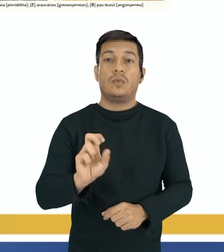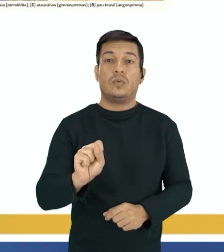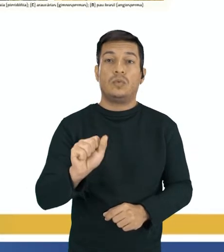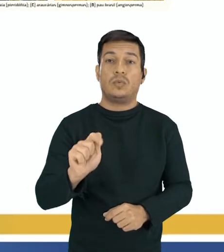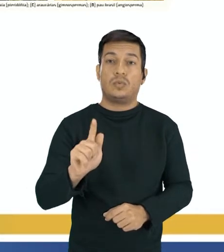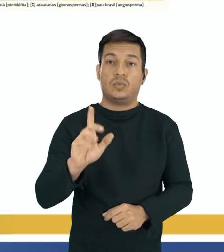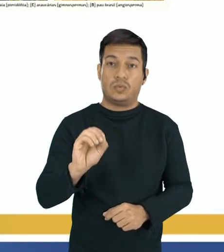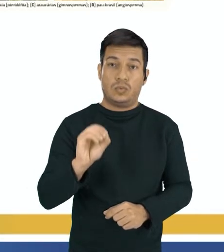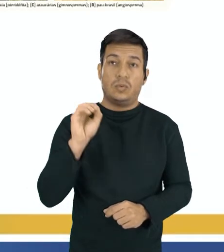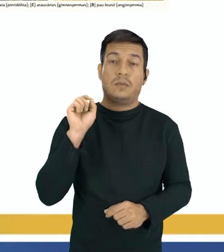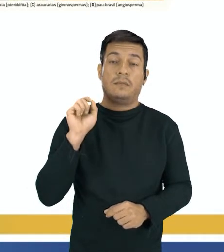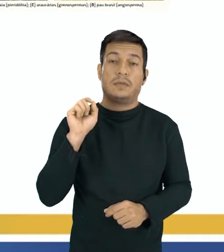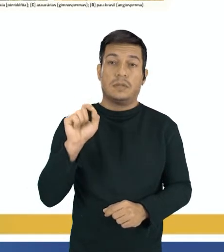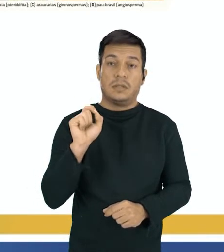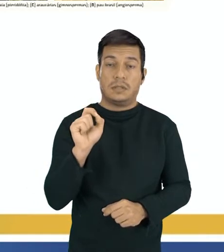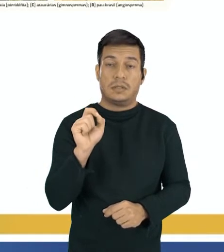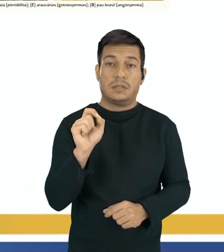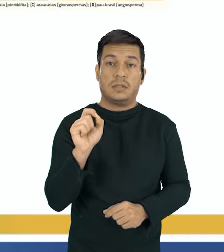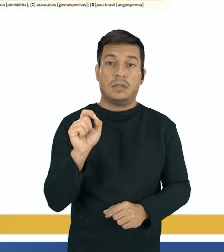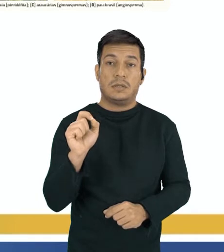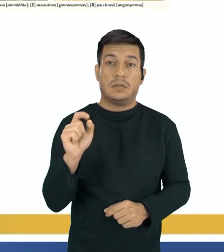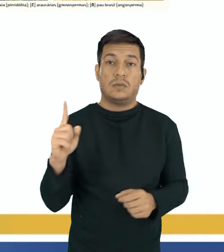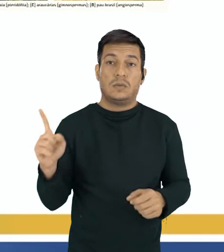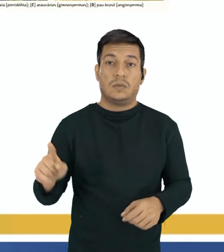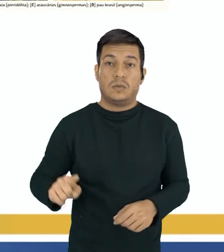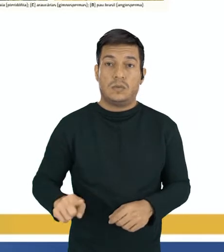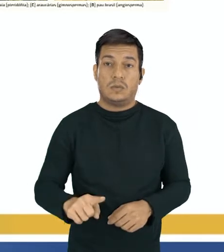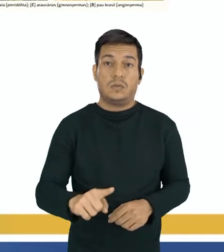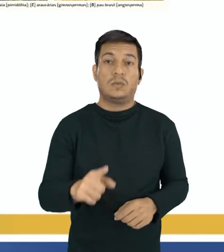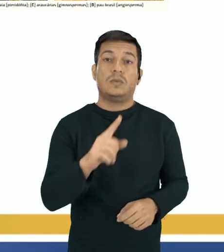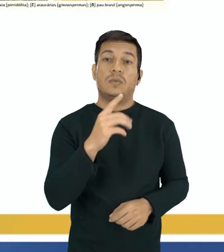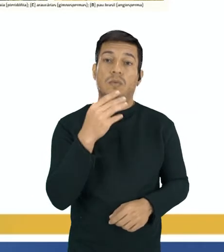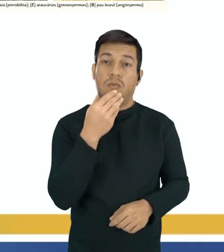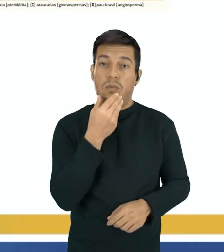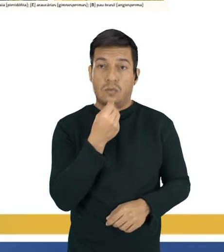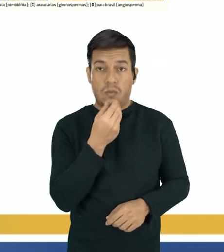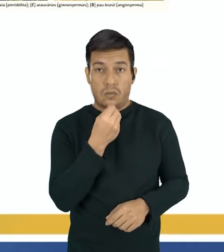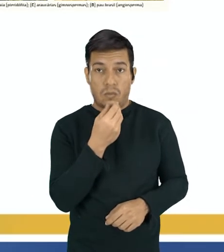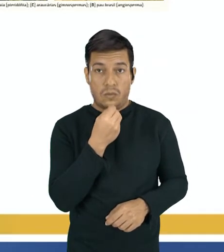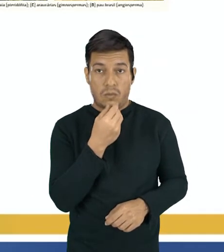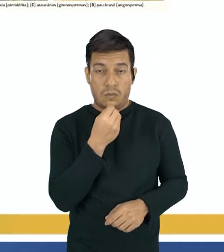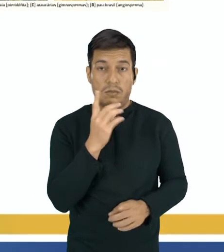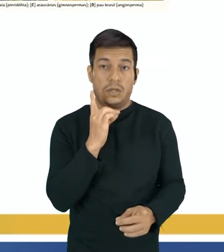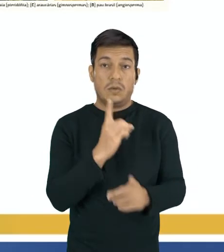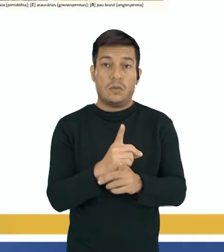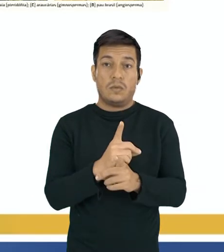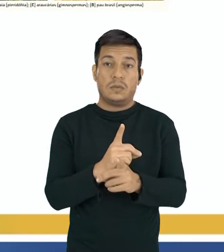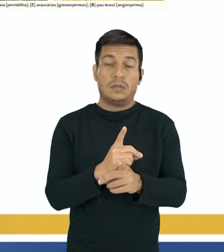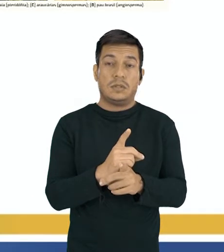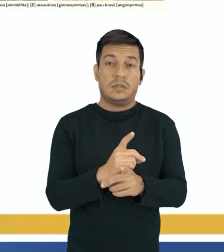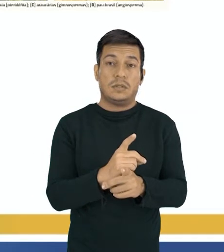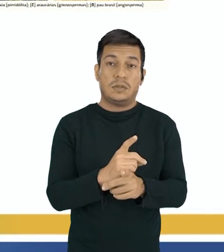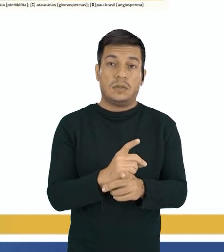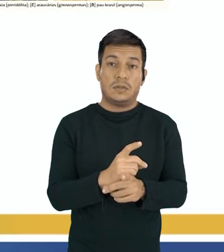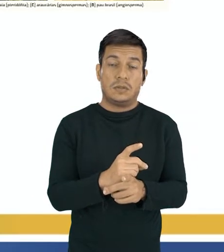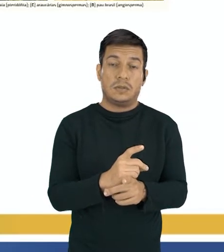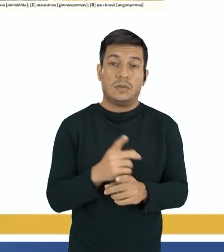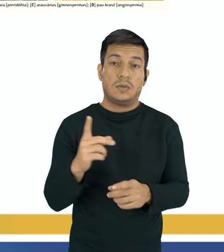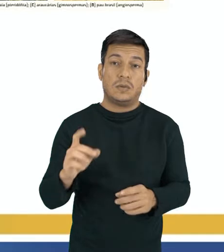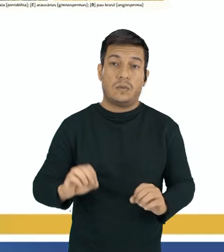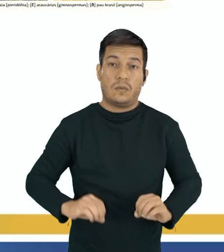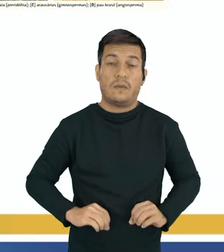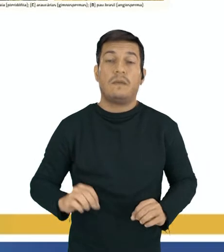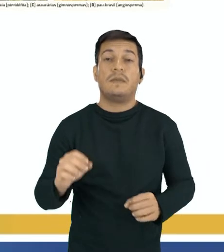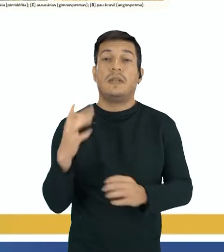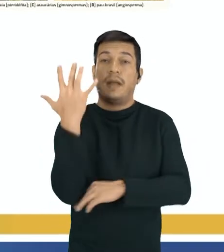os espermatozoides do musgo macho encontre os óvulos